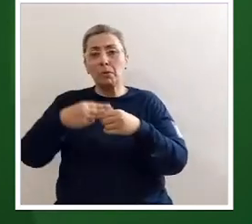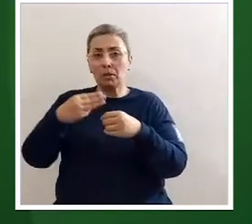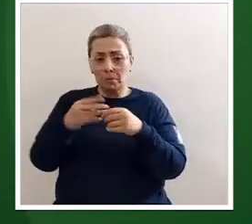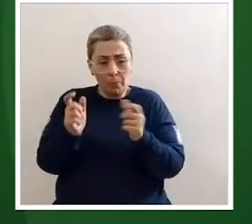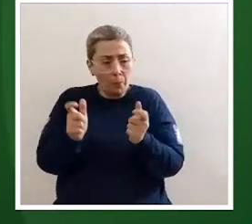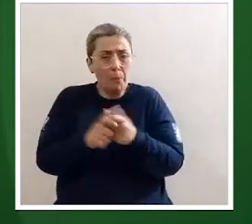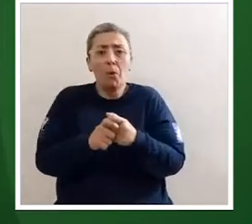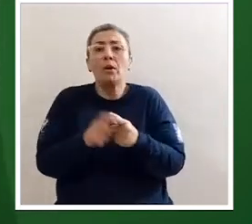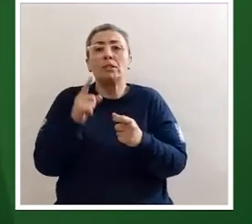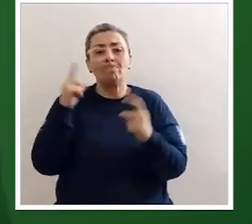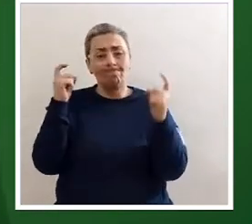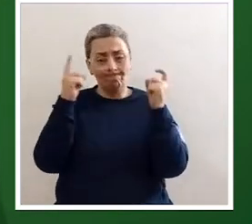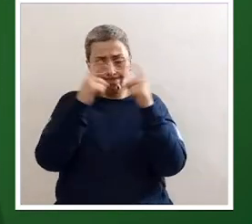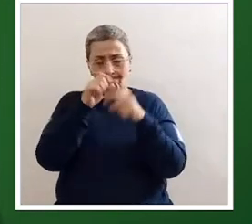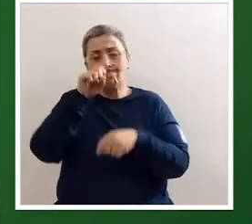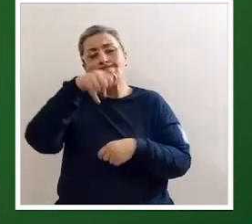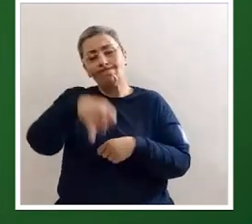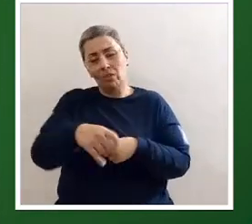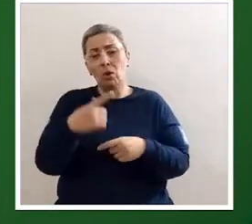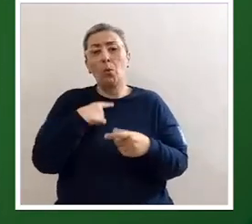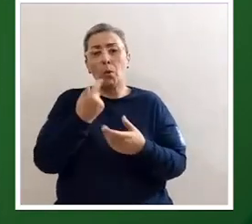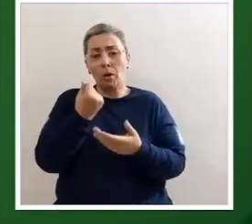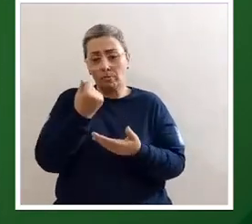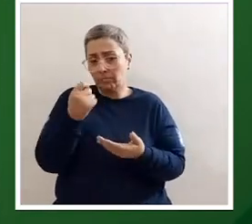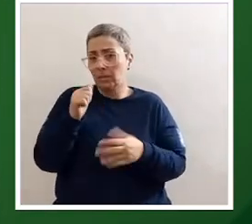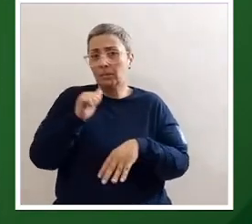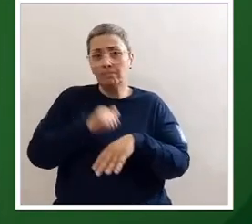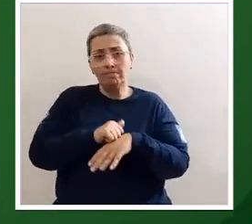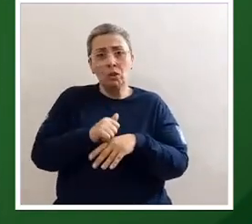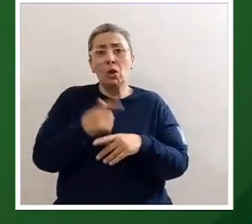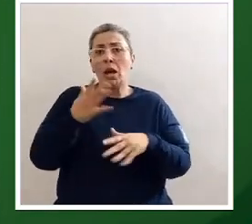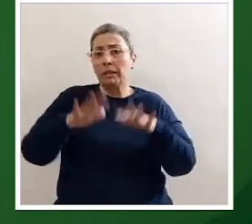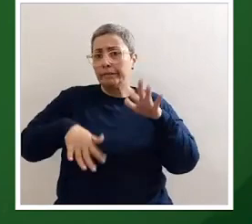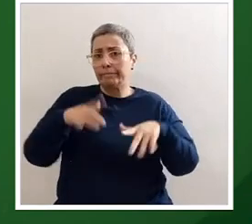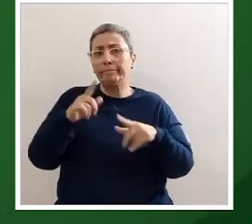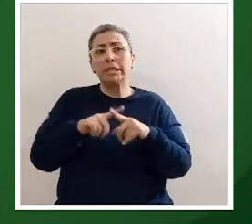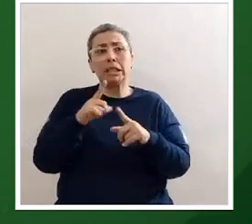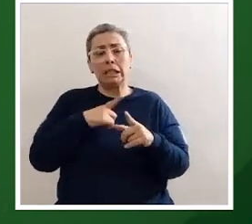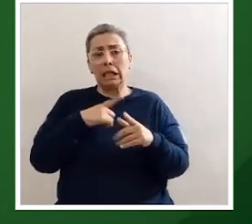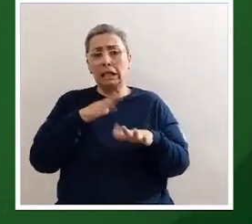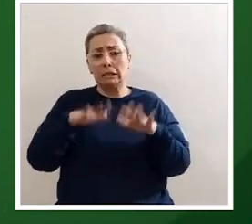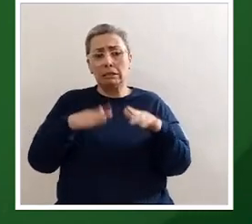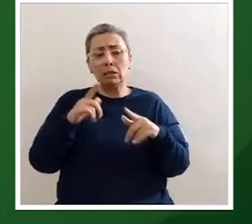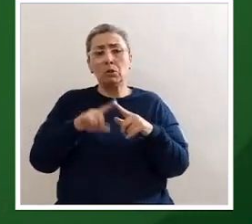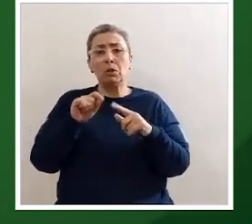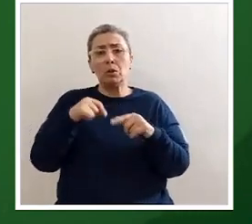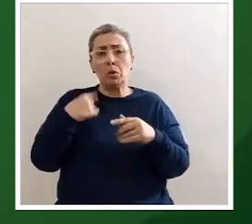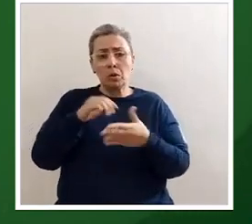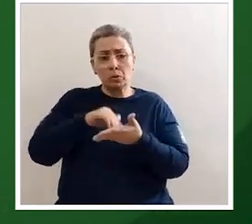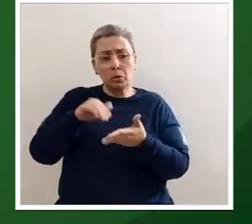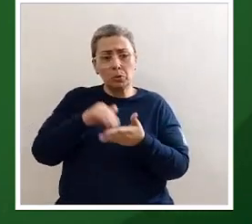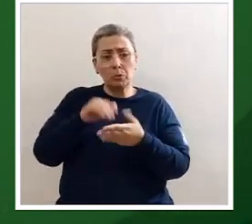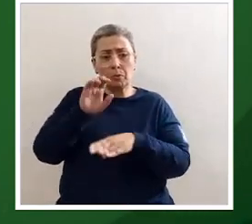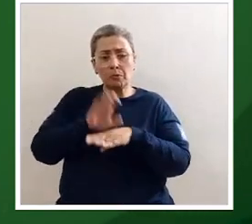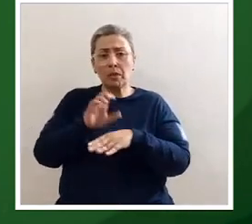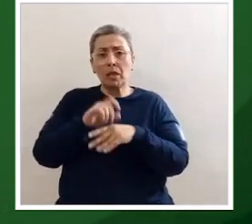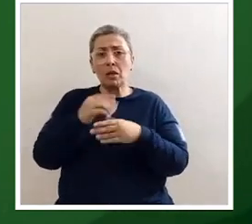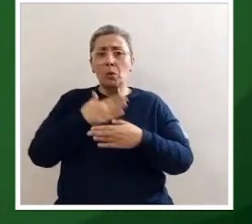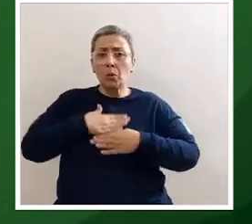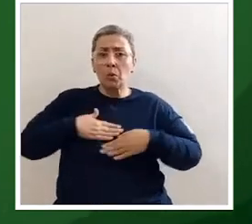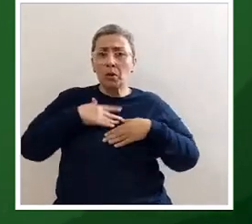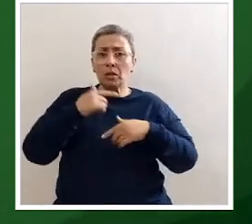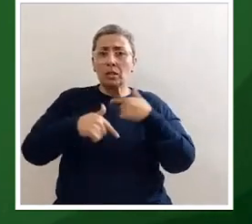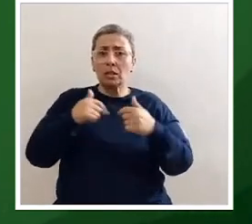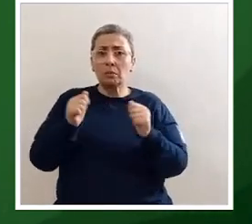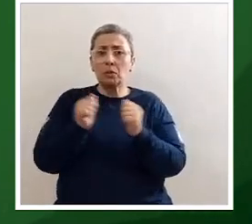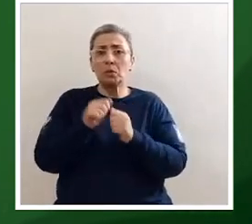pequenos tem dificuldade sim financeiros né a gente aqui na nossa secretaria nós tivemos o prazer de